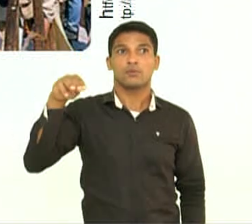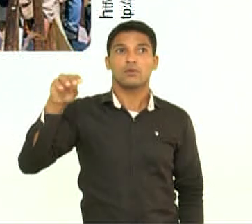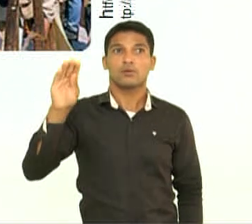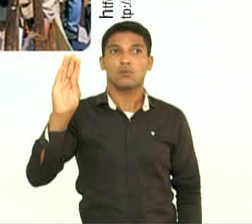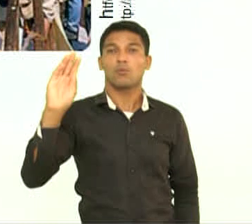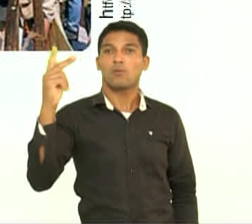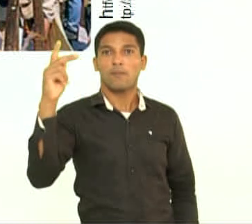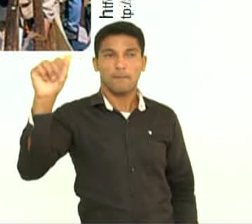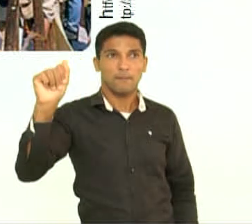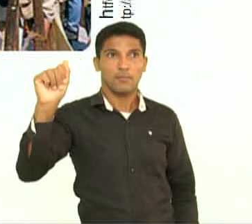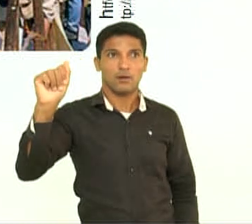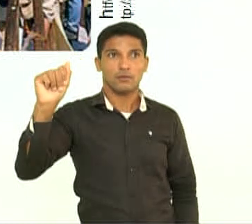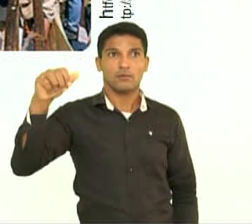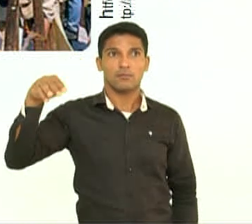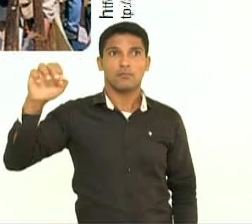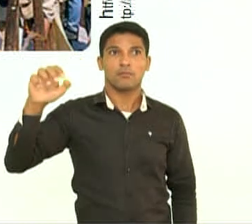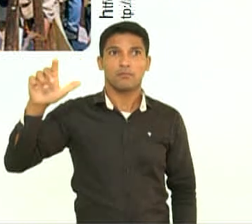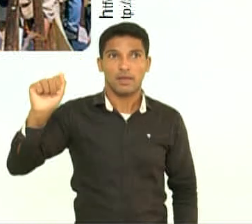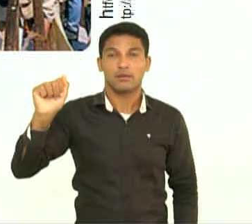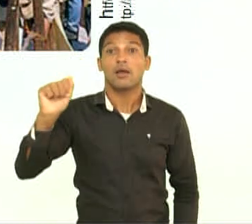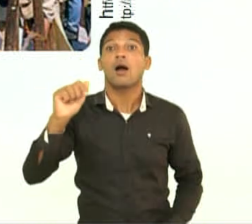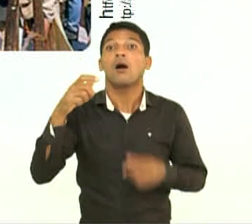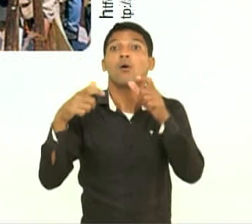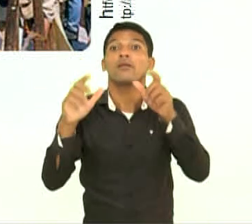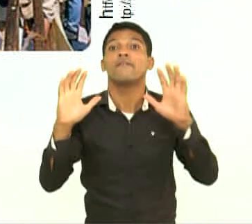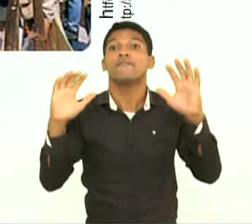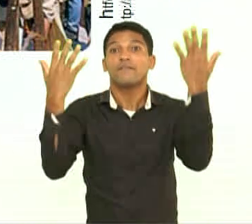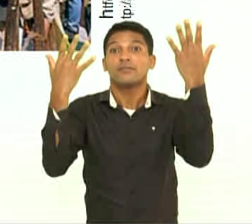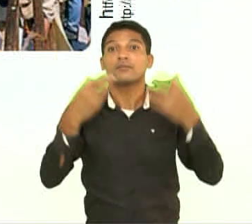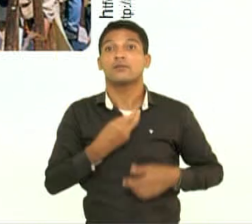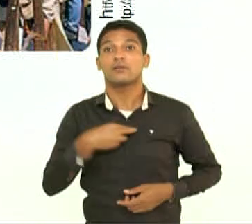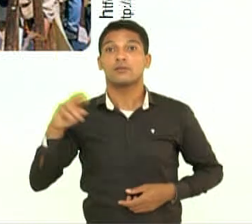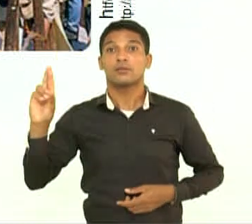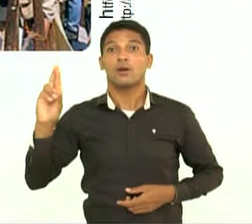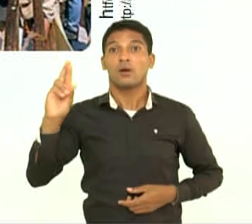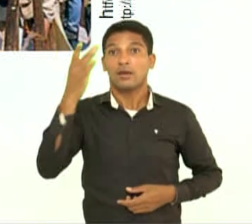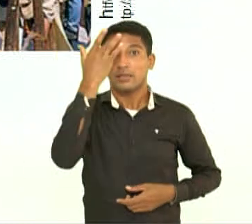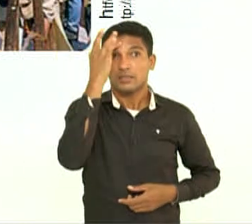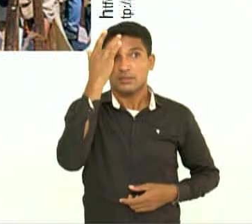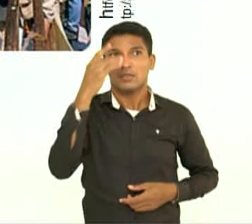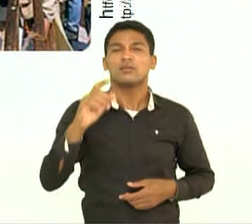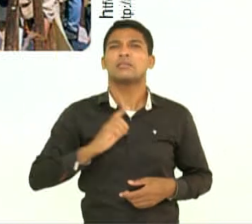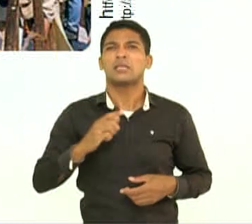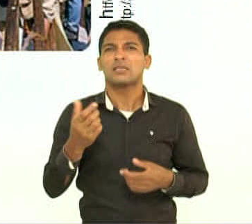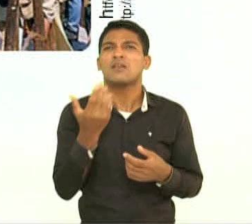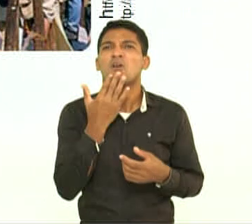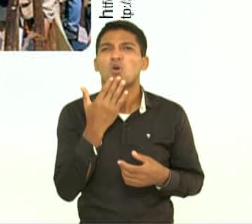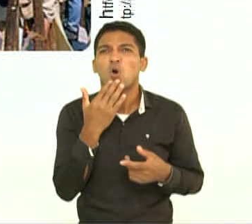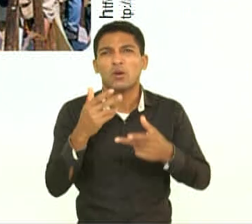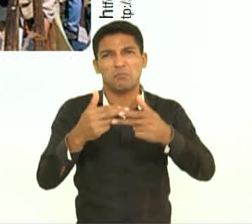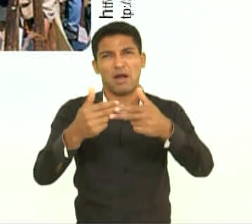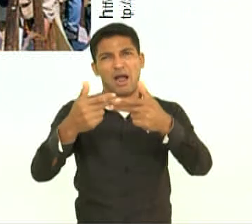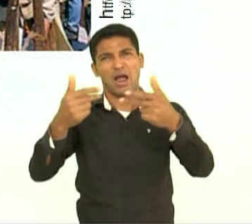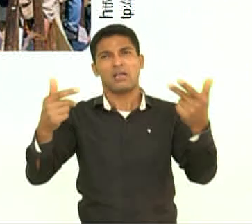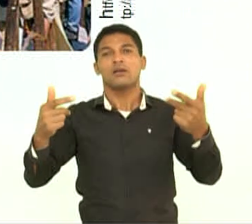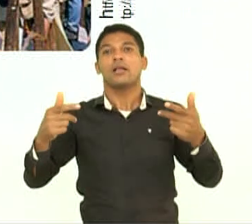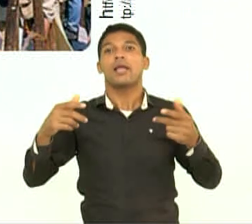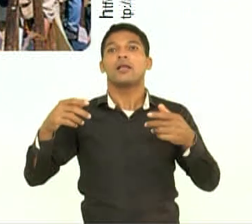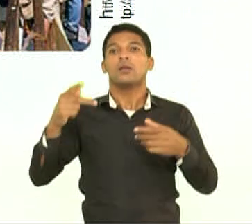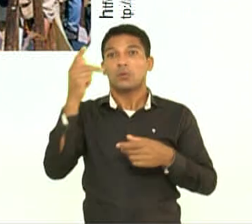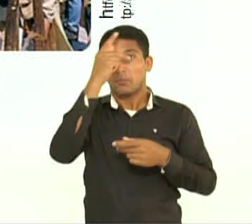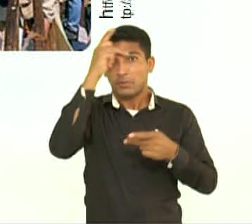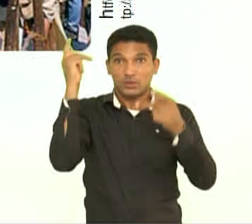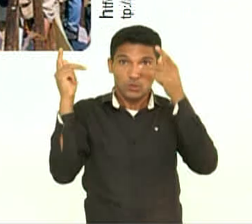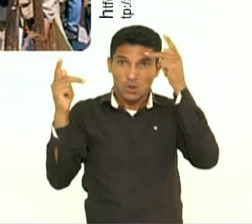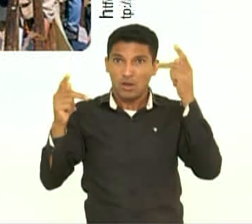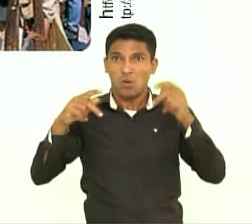ela influencia outras festas pelo mundo, porque eles usam muitas cores, porque eles viajam de muito longe, fazem peregrinação,